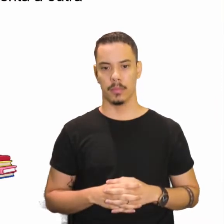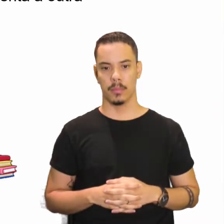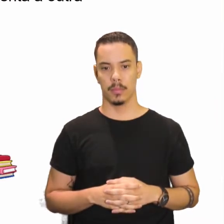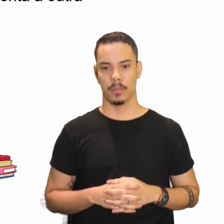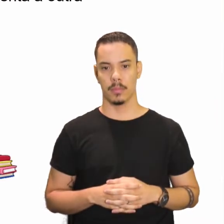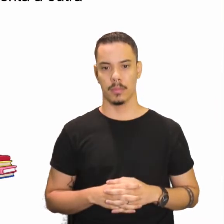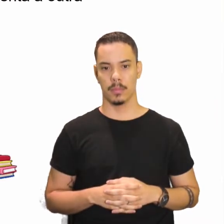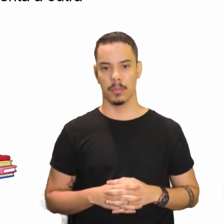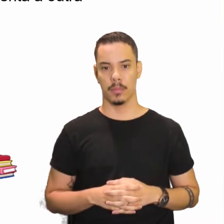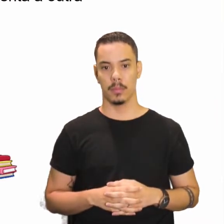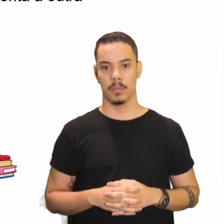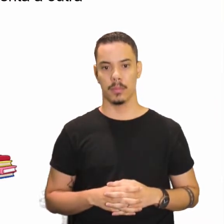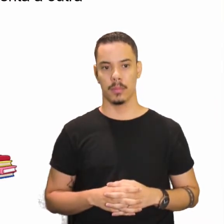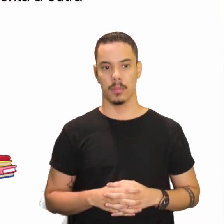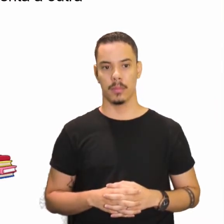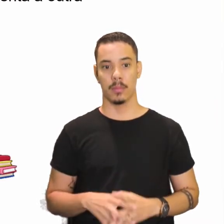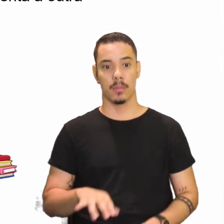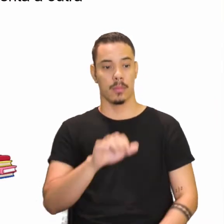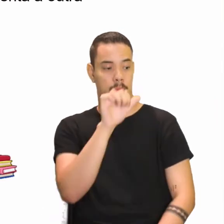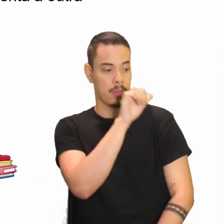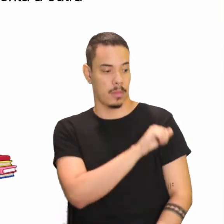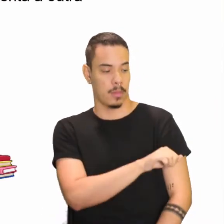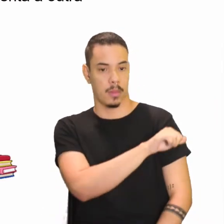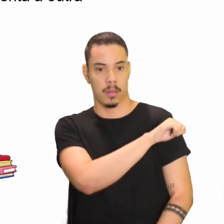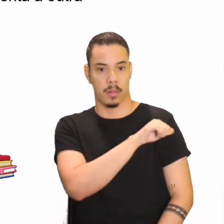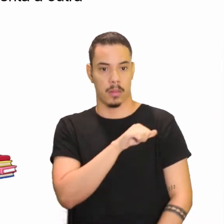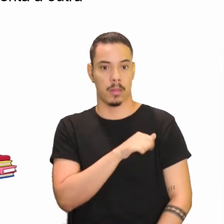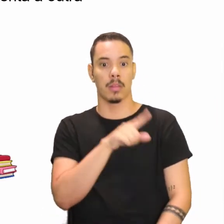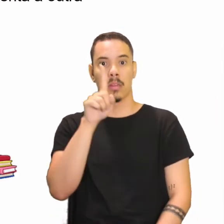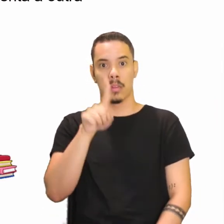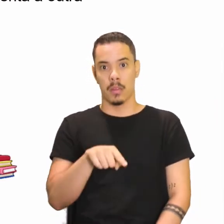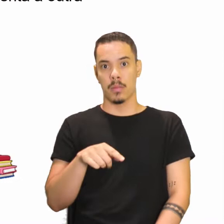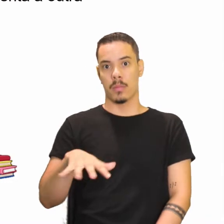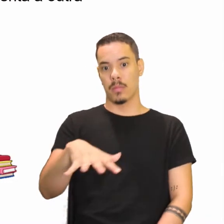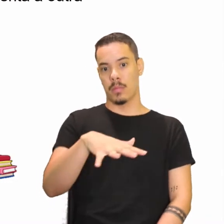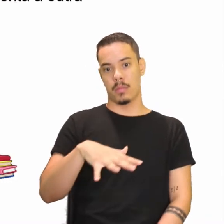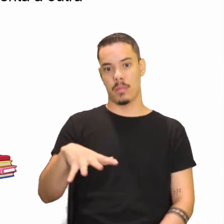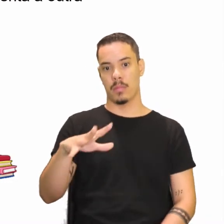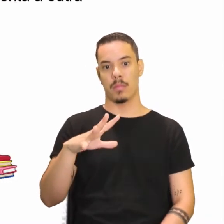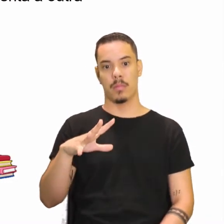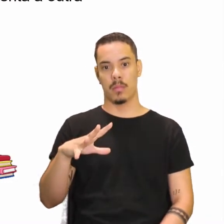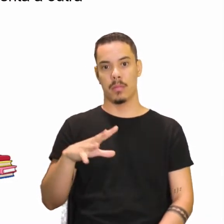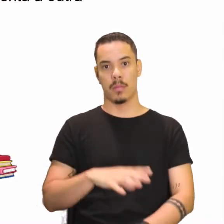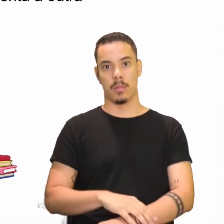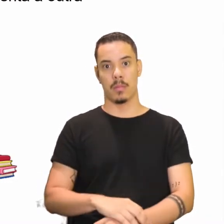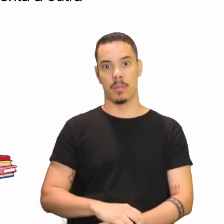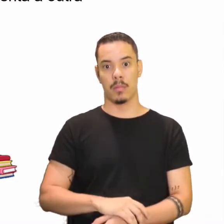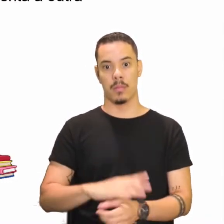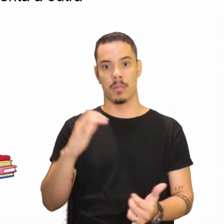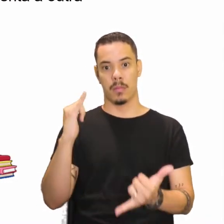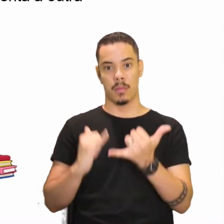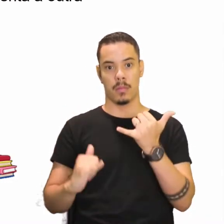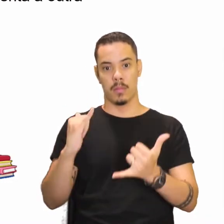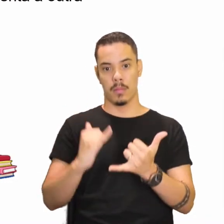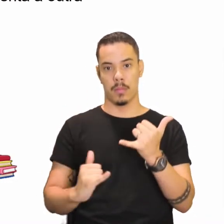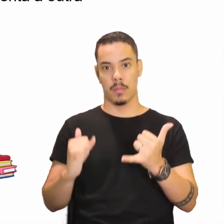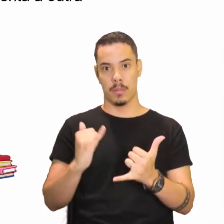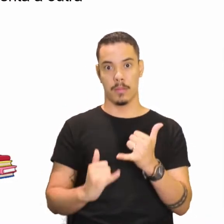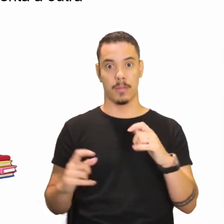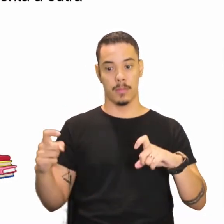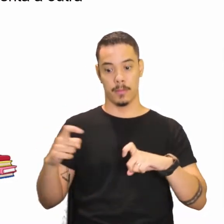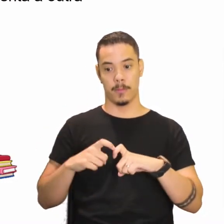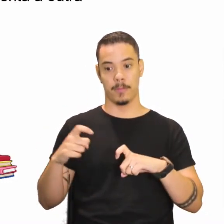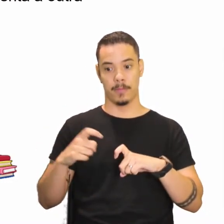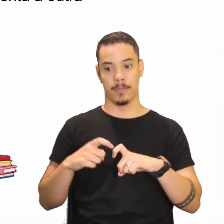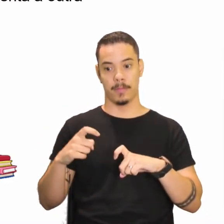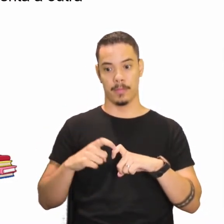A enfermagem é uma área afim da medicina. Isso